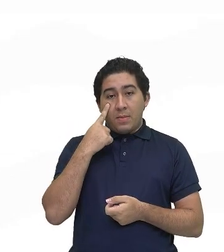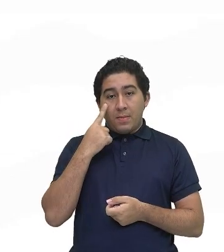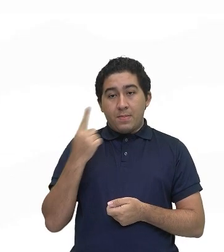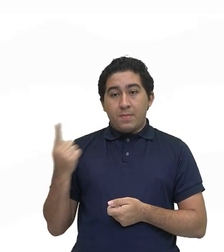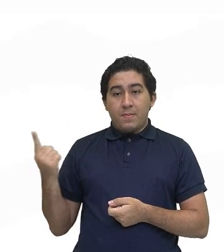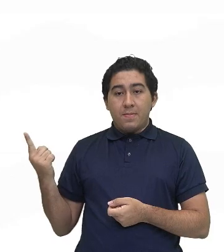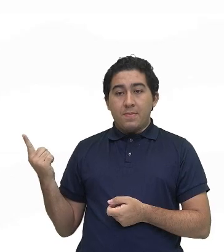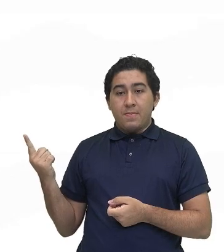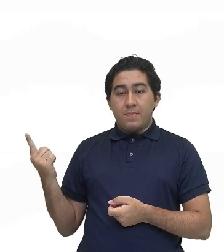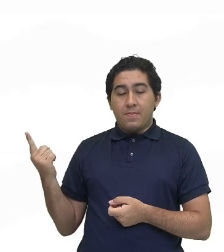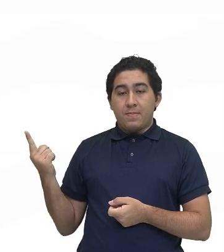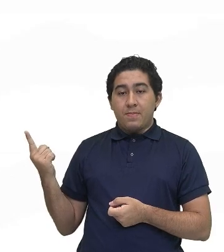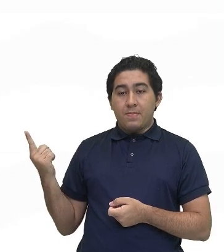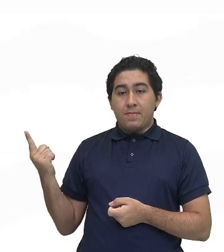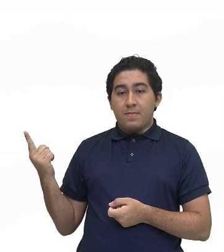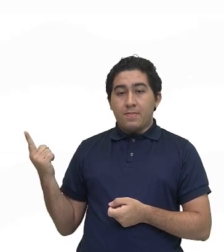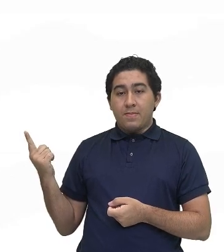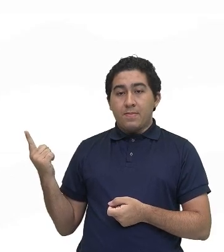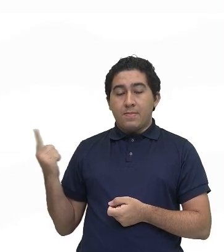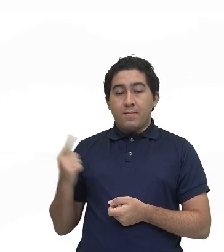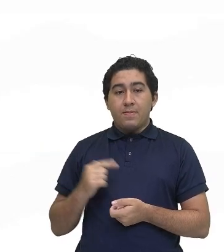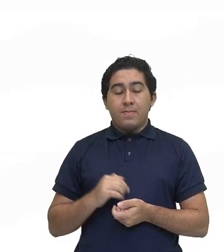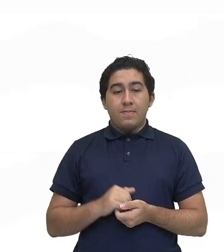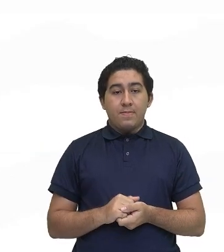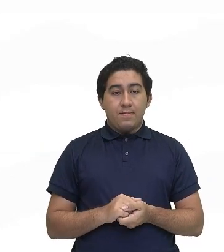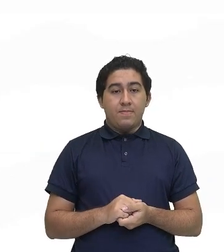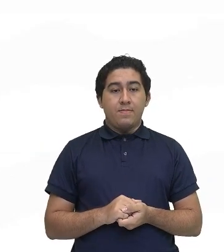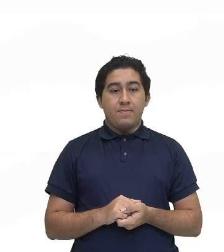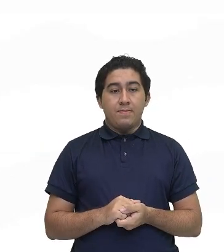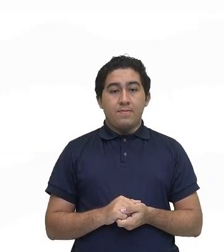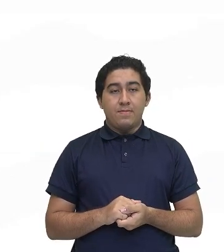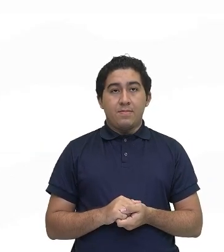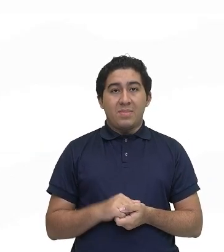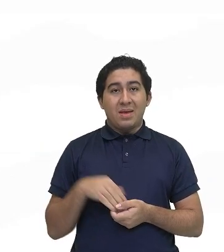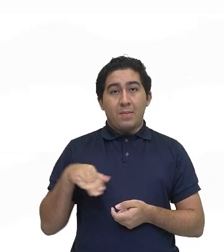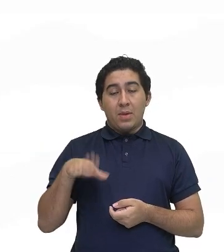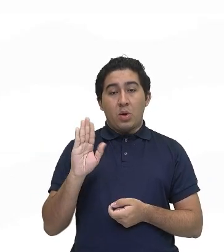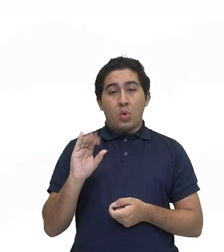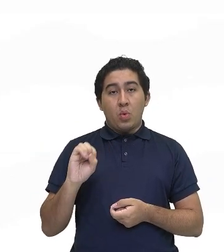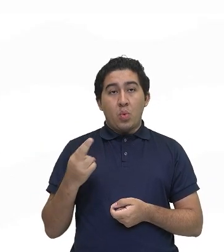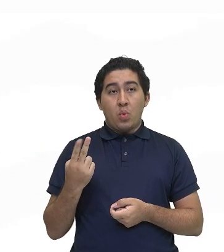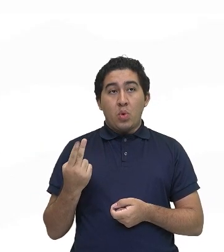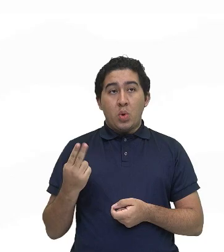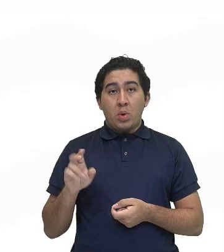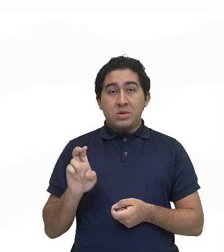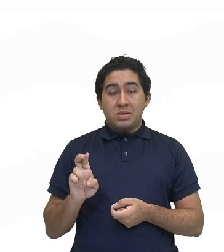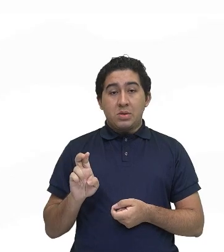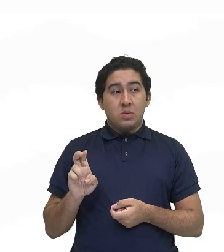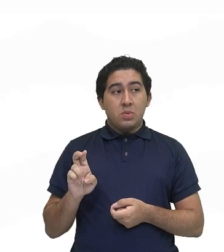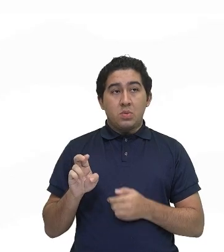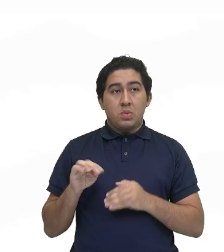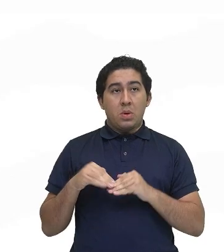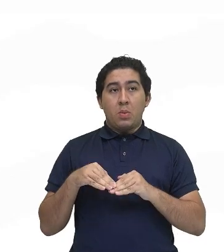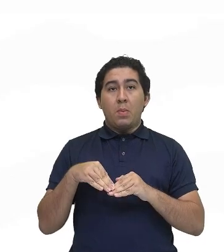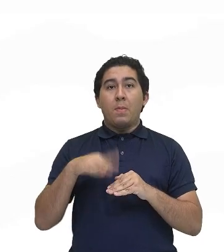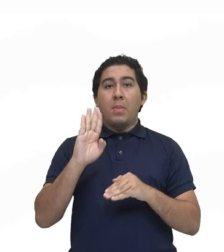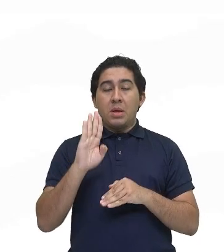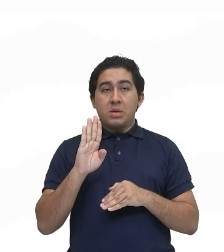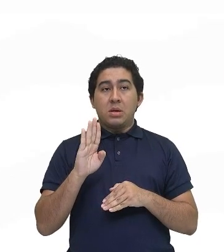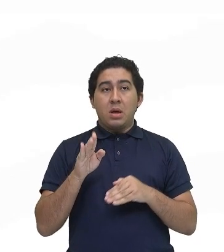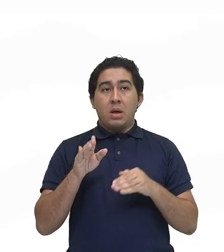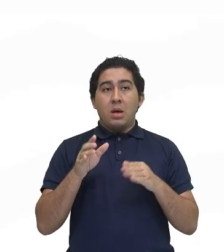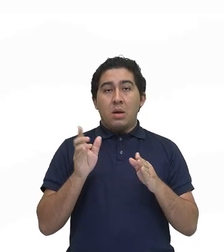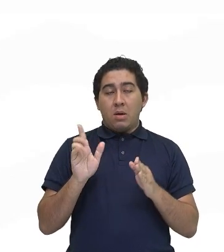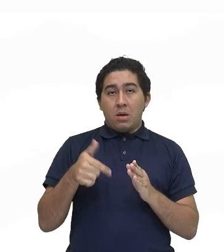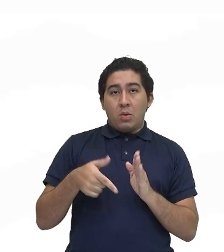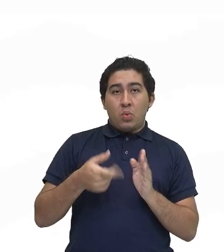dígito seguinte à casa desejada. Se for maior ou igual a 5, aumenta-se a casa anterior em uma